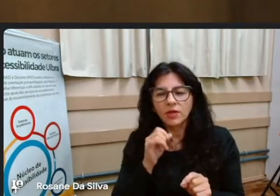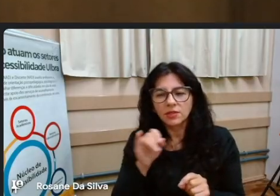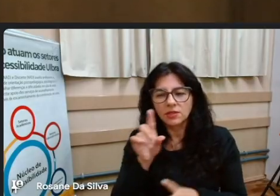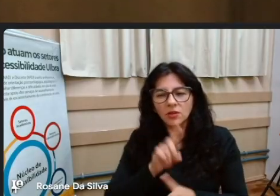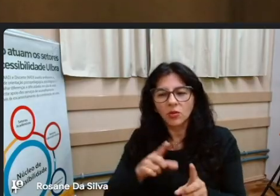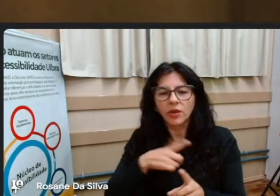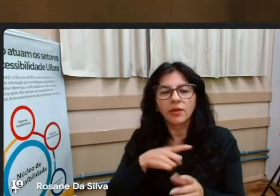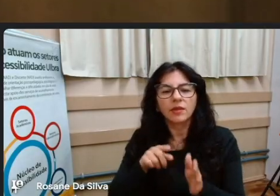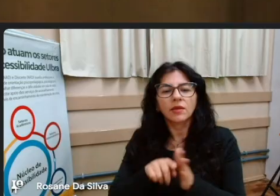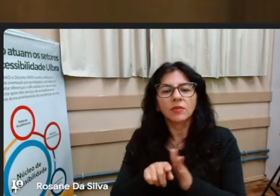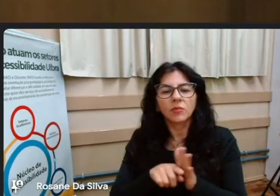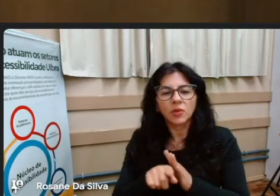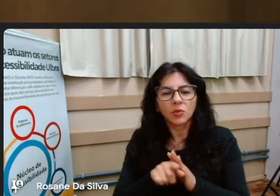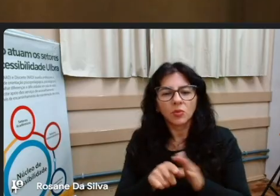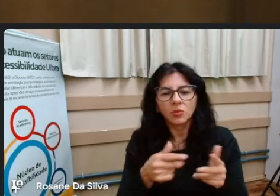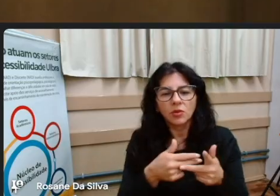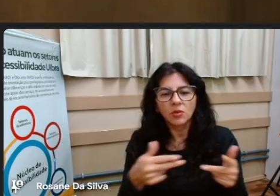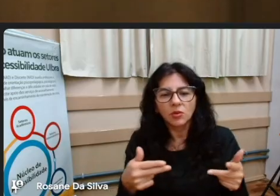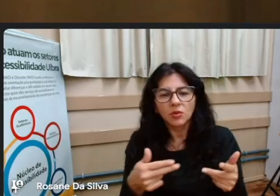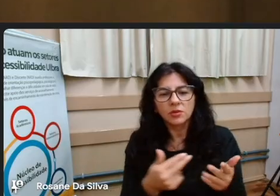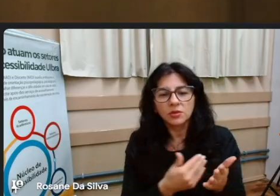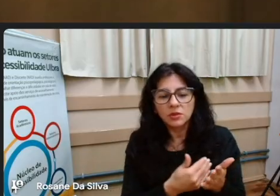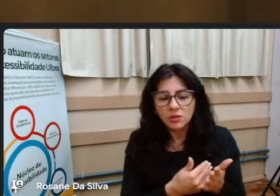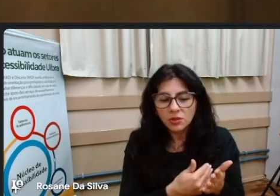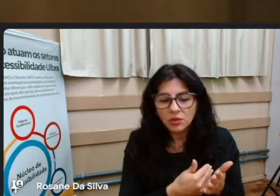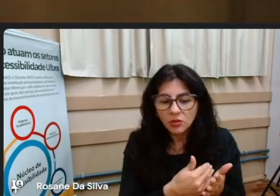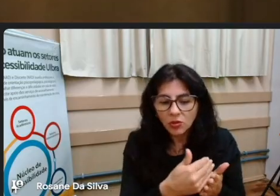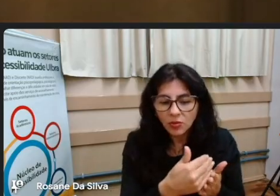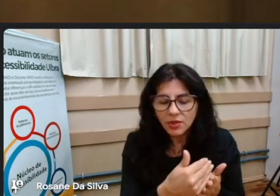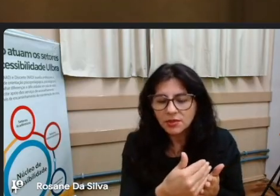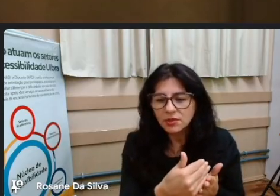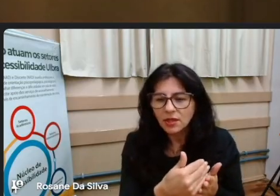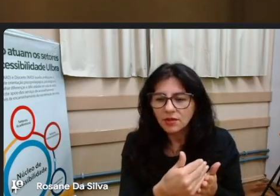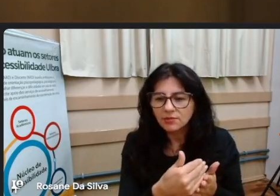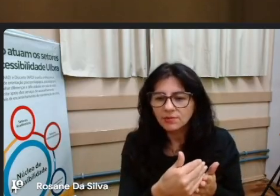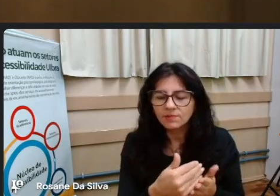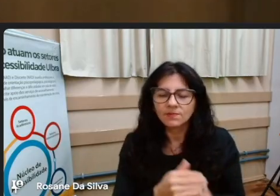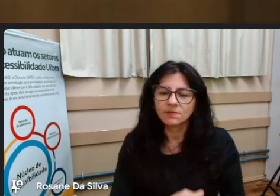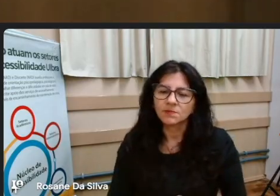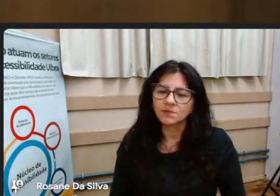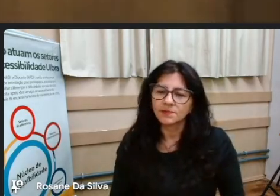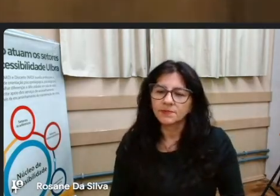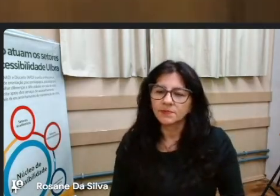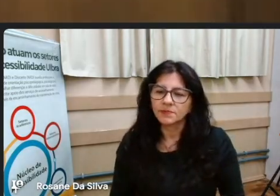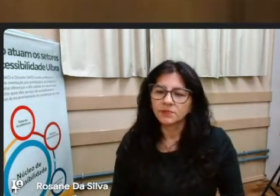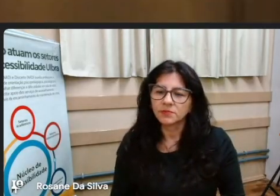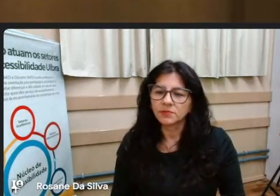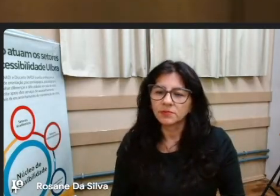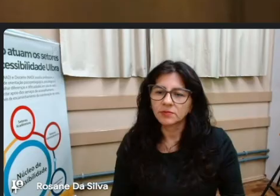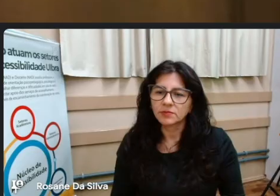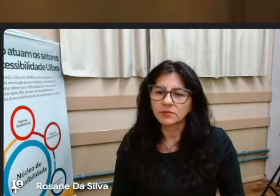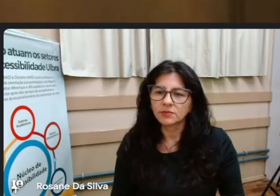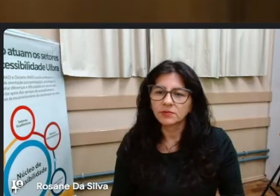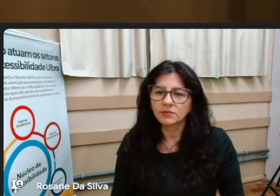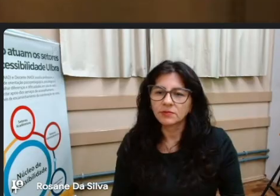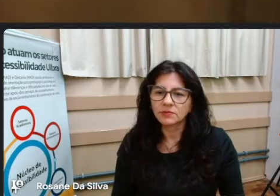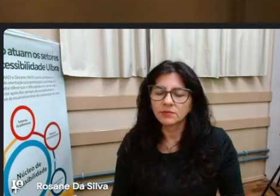também vou aguardar um pouco para ver se alguém tem algum questionamento pra gente já começar a fazer a nossa primeira